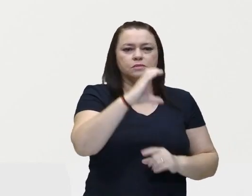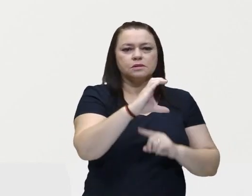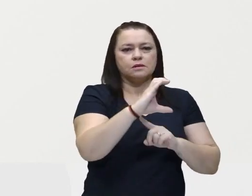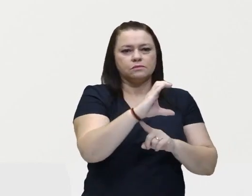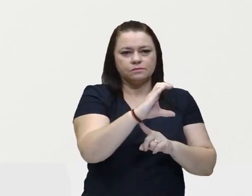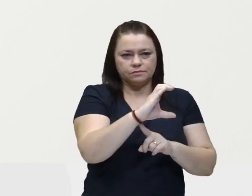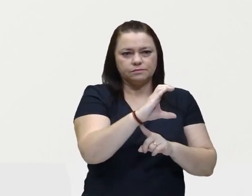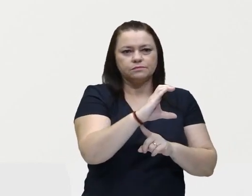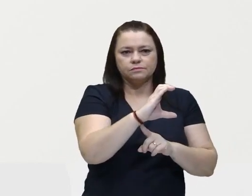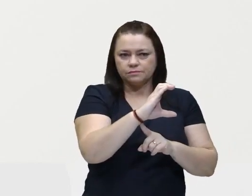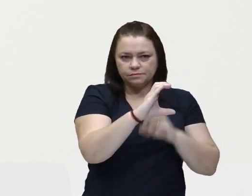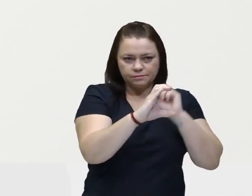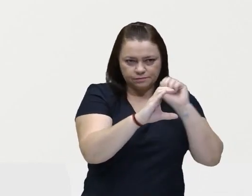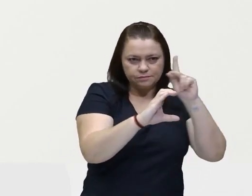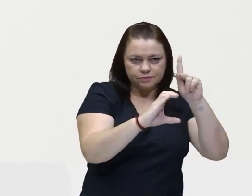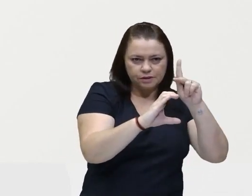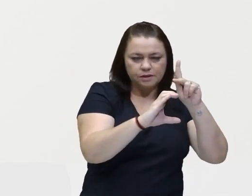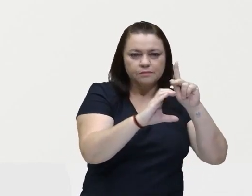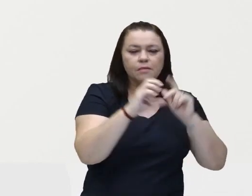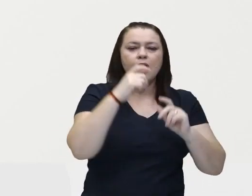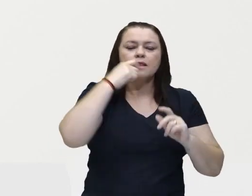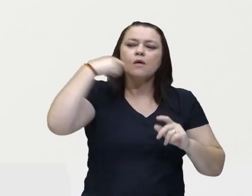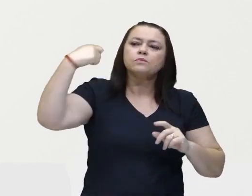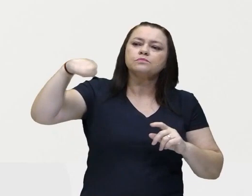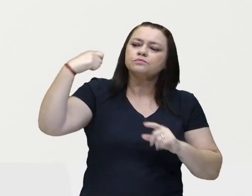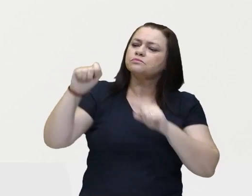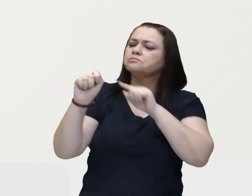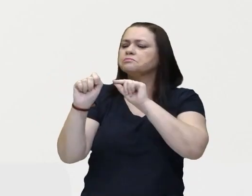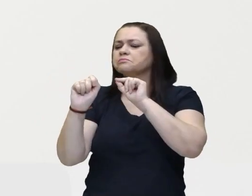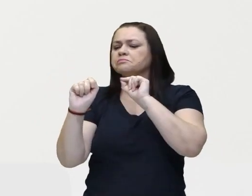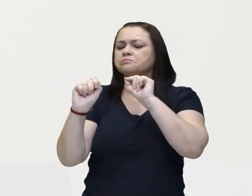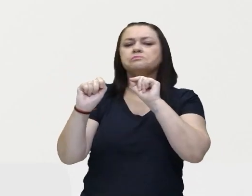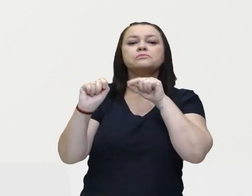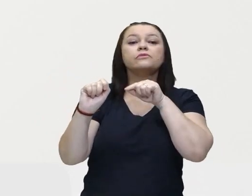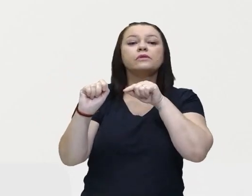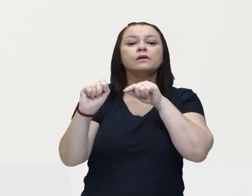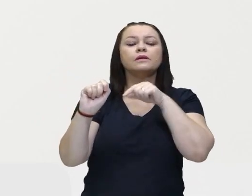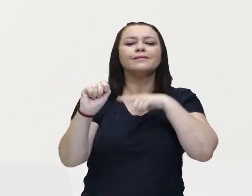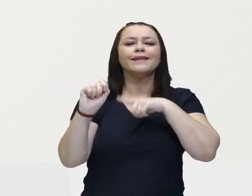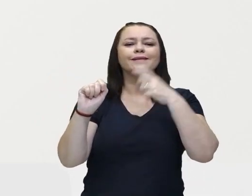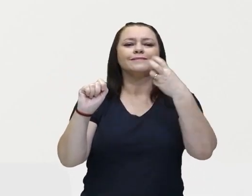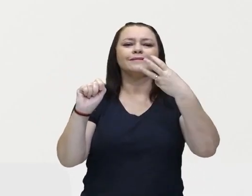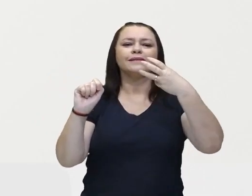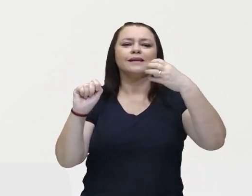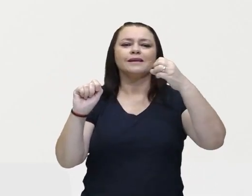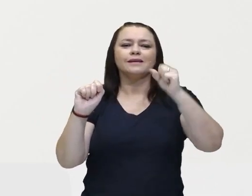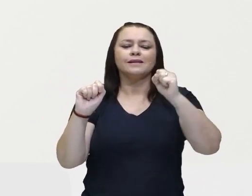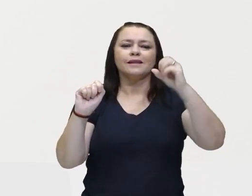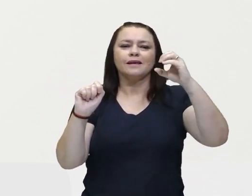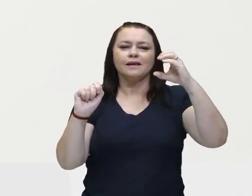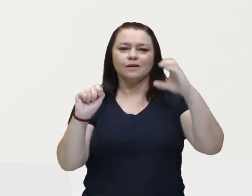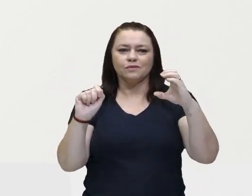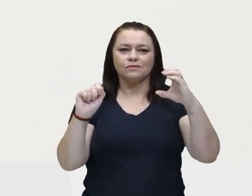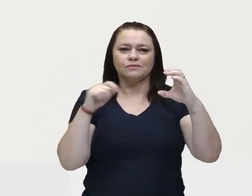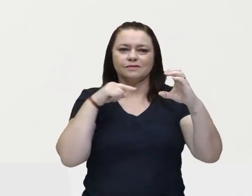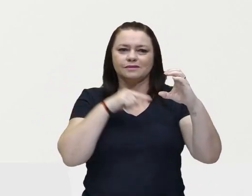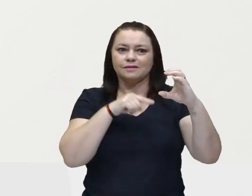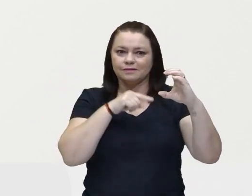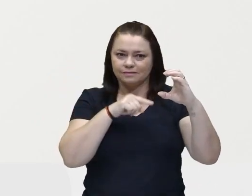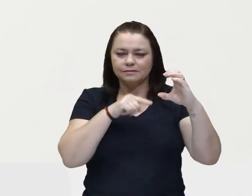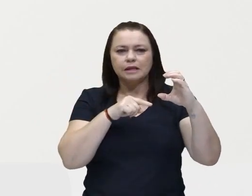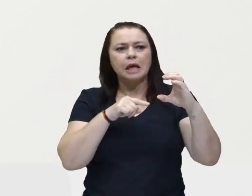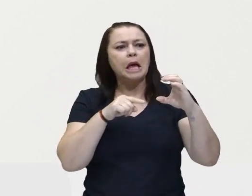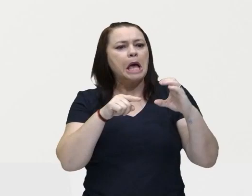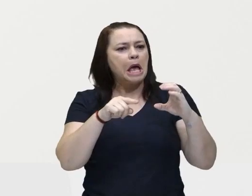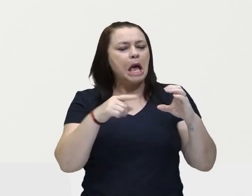Celsius. Olhando para o termômetro de Lucas, o que a gente pode ver? Que o termômetro marca 38 graus Celsius. Olha, professor, que